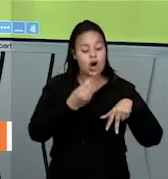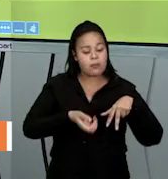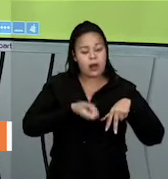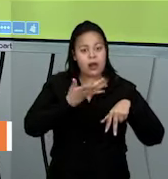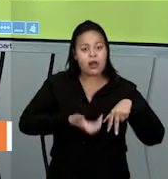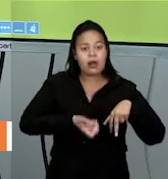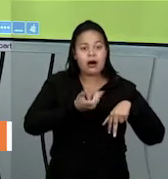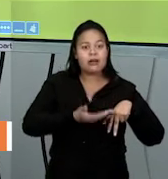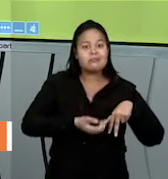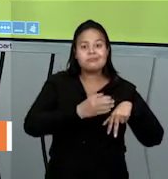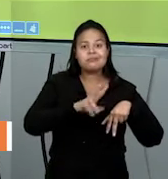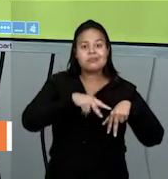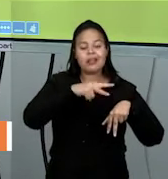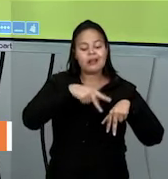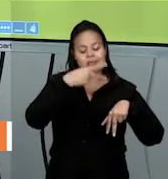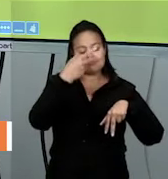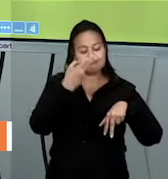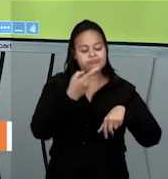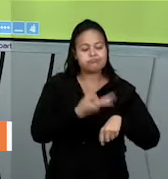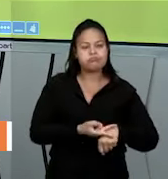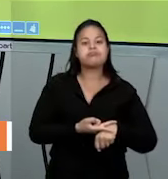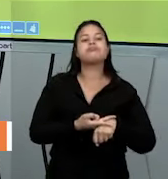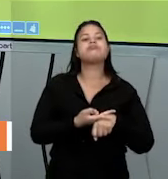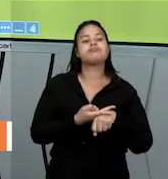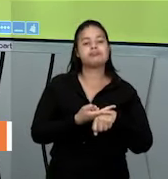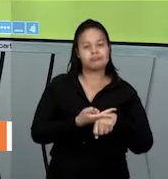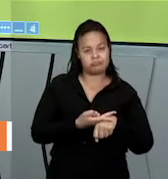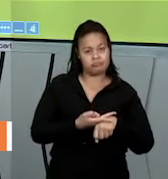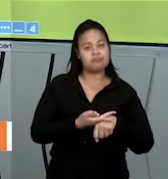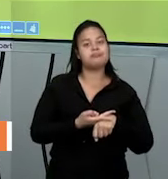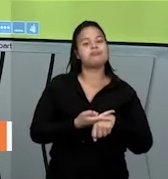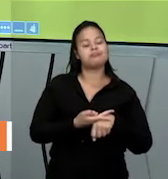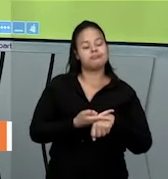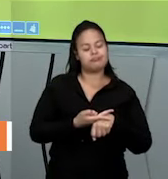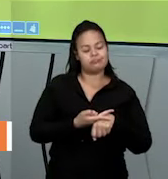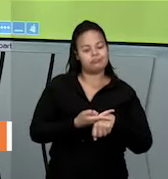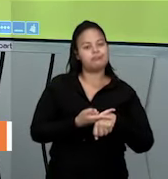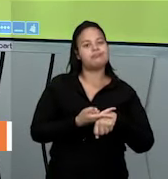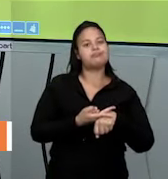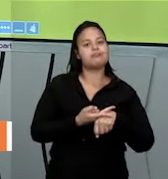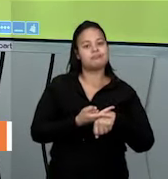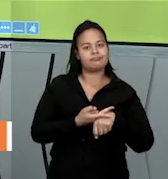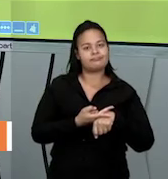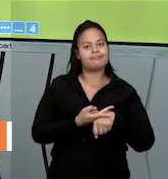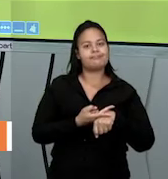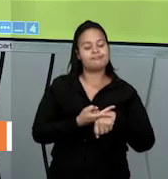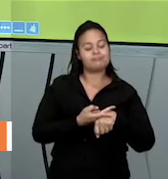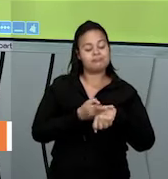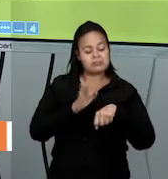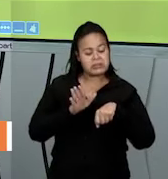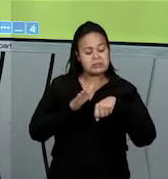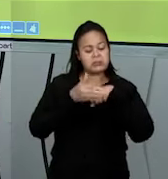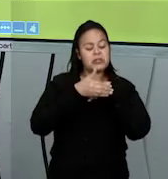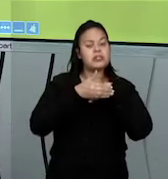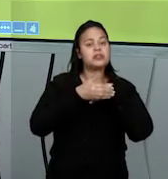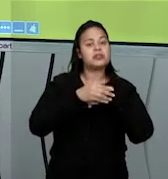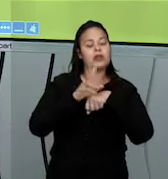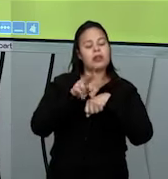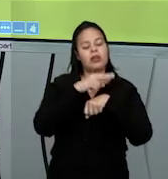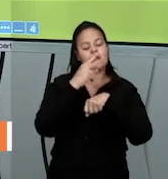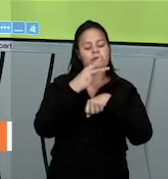Então, a pessoa desmaia com um mecanismo de defesa do próprio corpo.